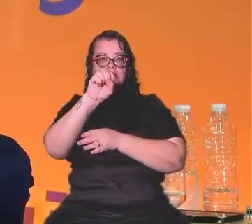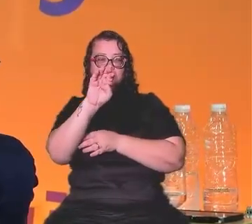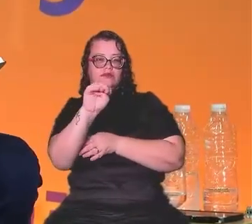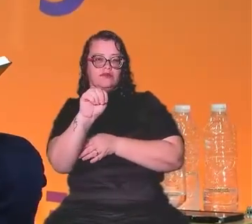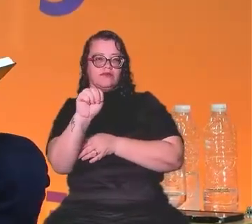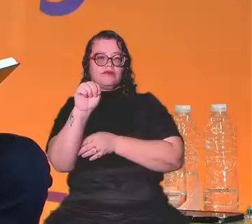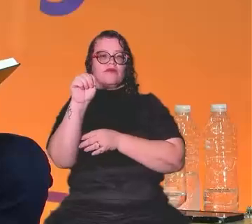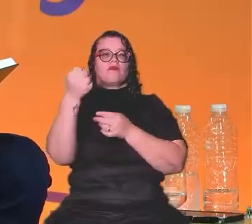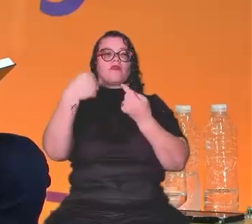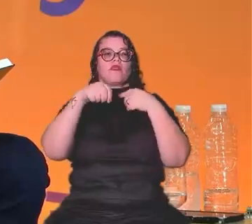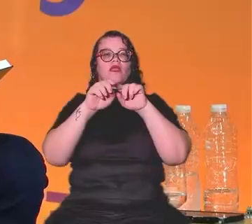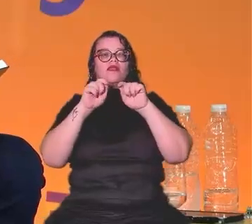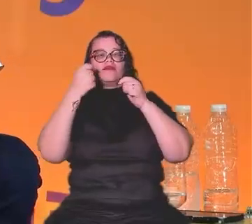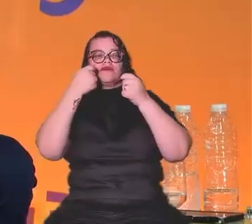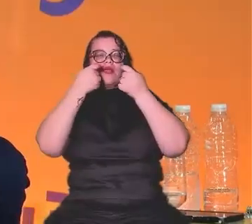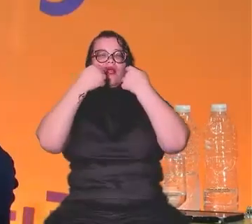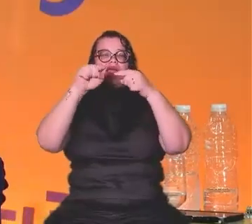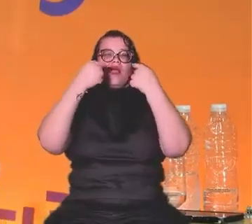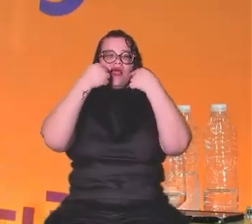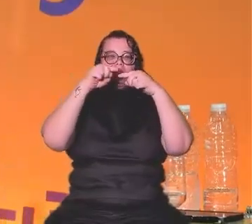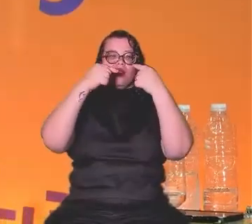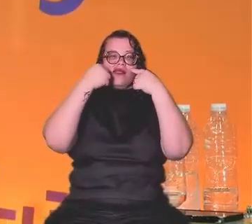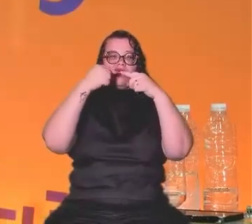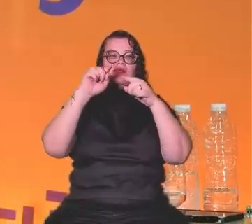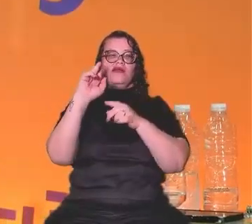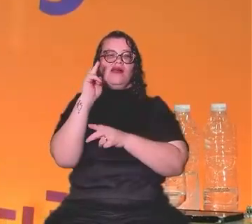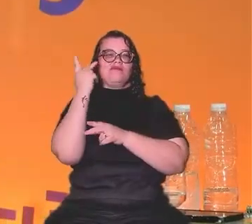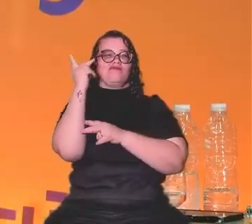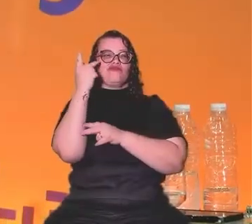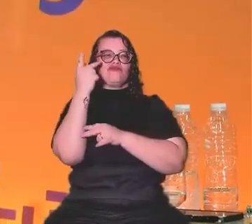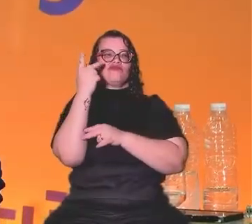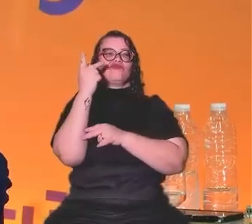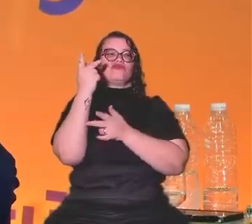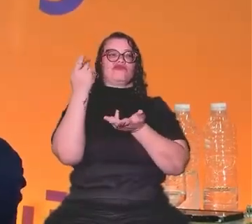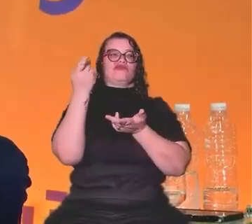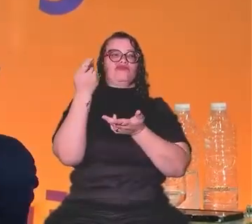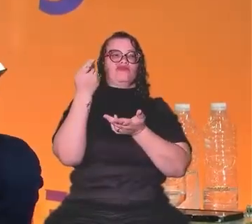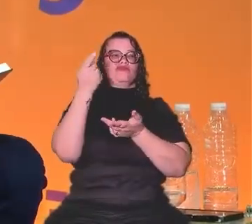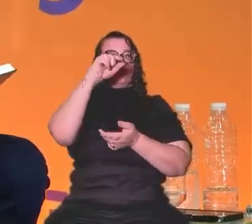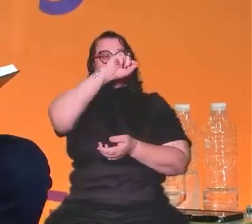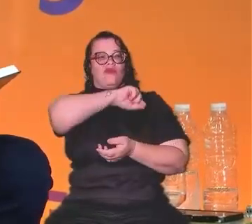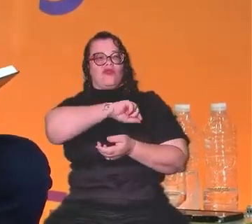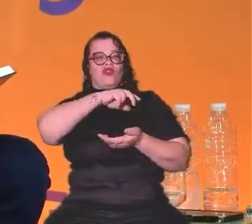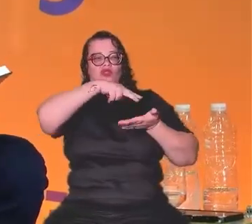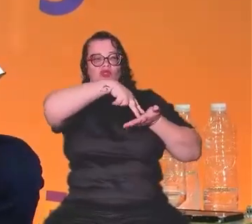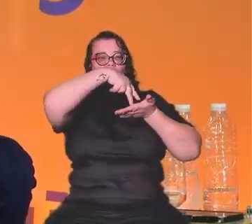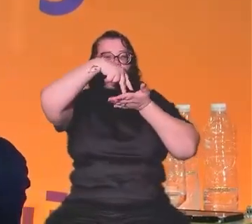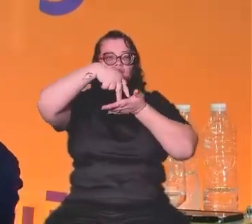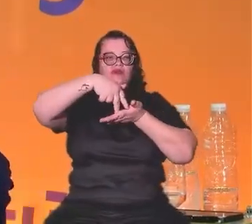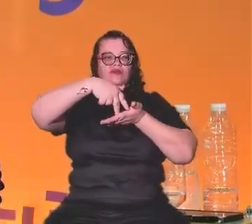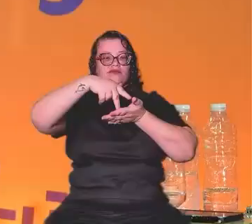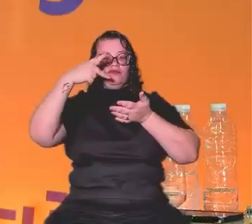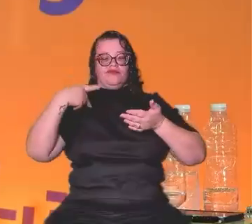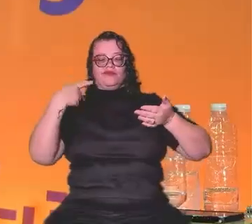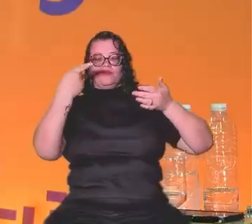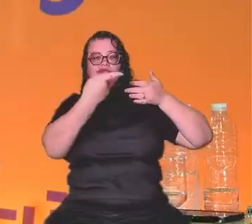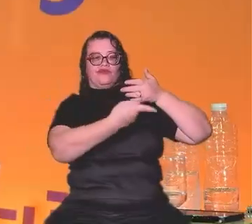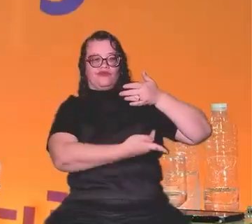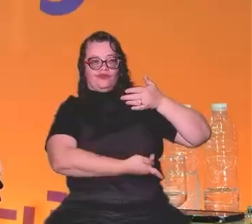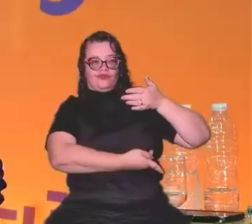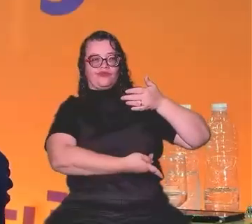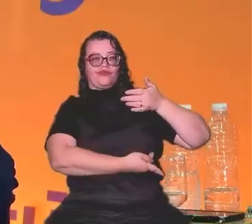meias amenidades me permito reclamar contra o excesso dos generais que comandam o Brasil com título de presidente da